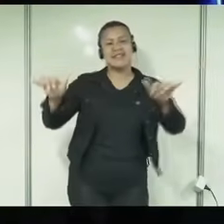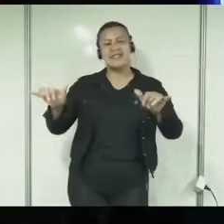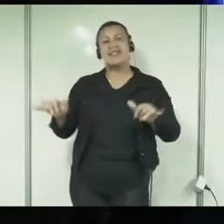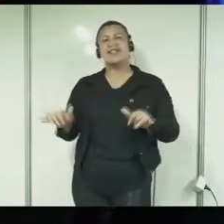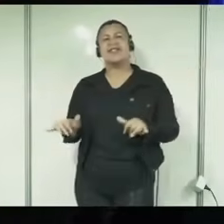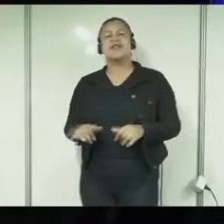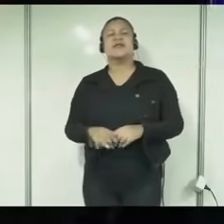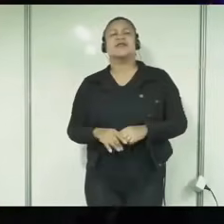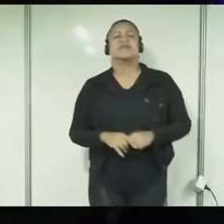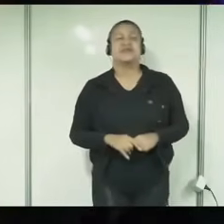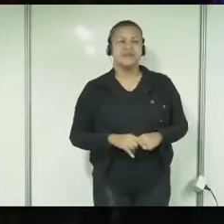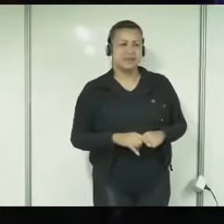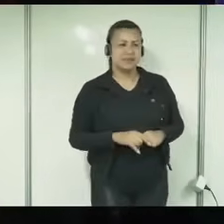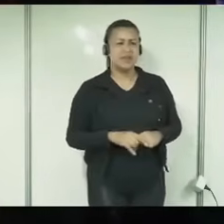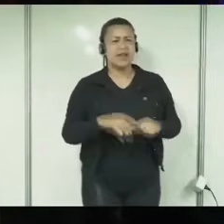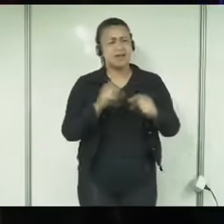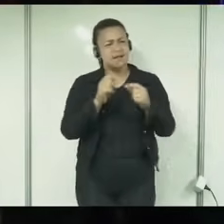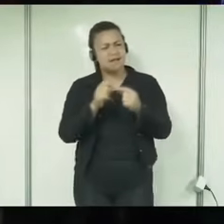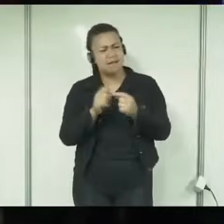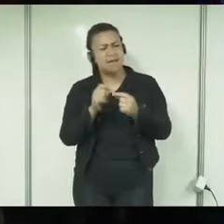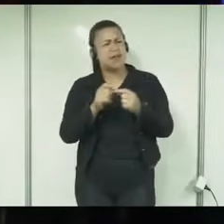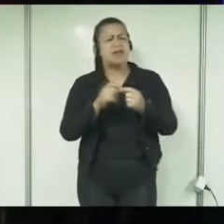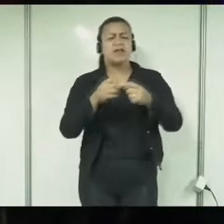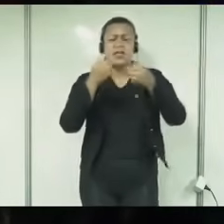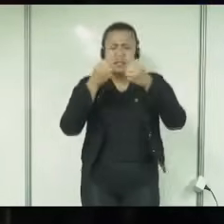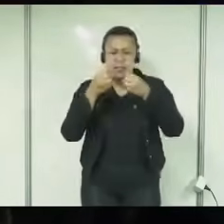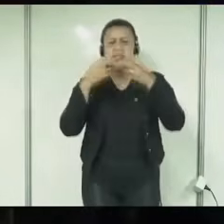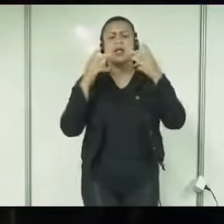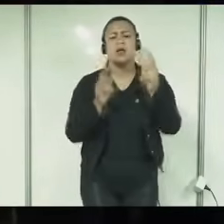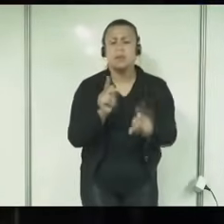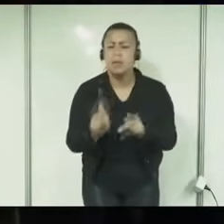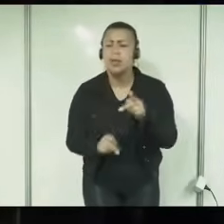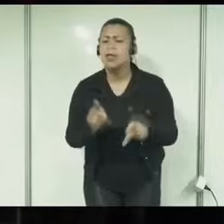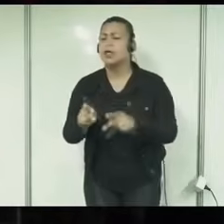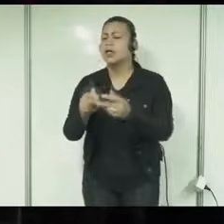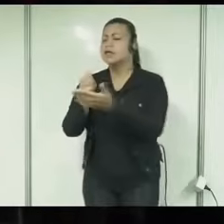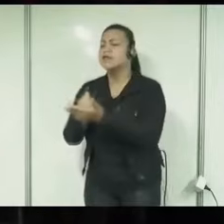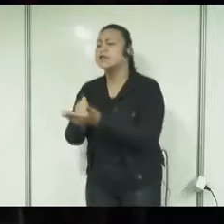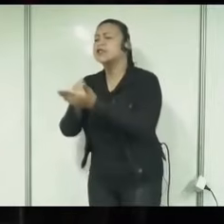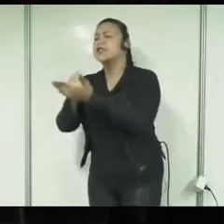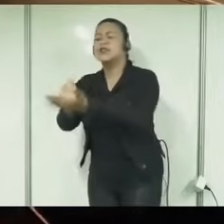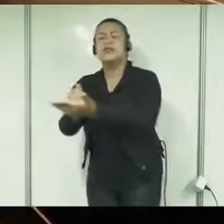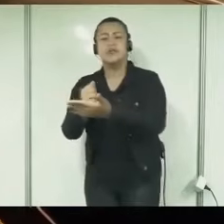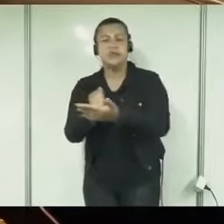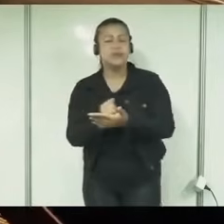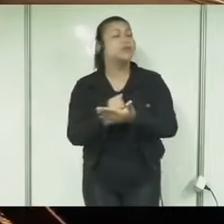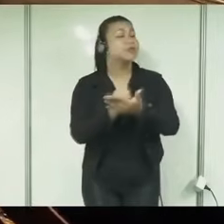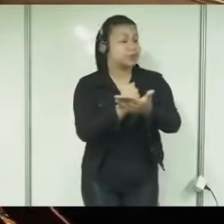vai fazer o bem. Não te